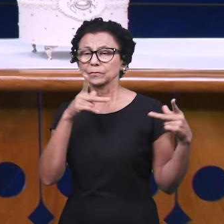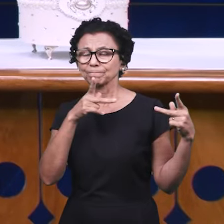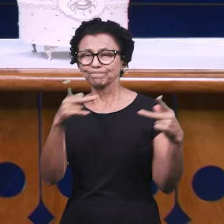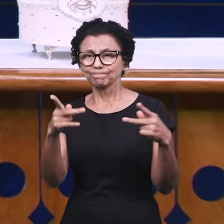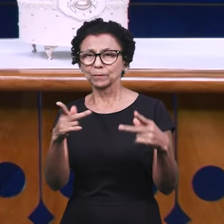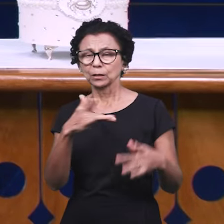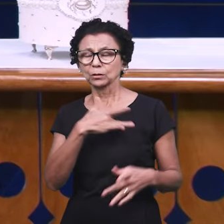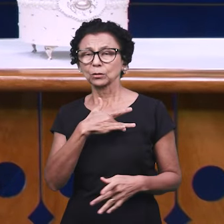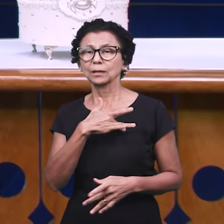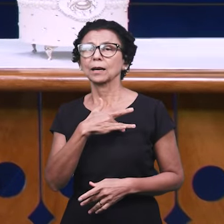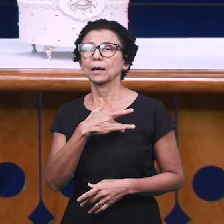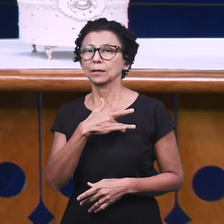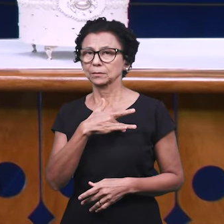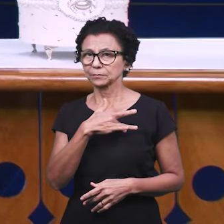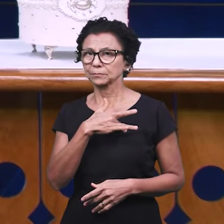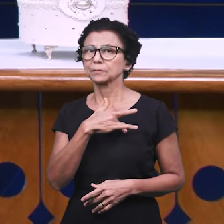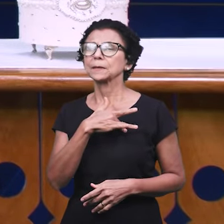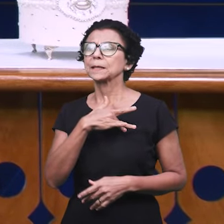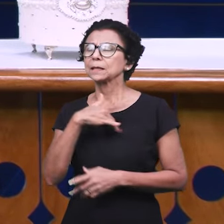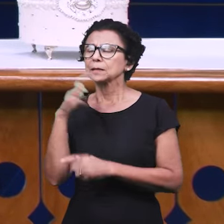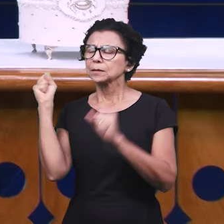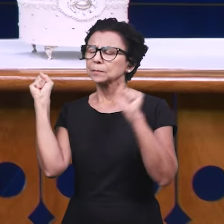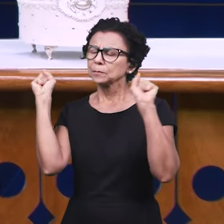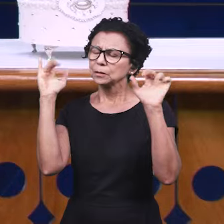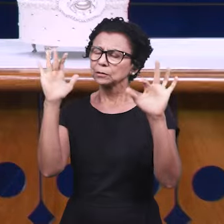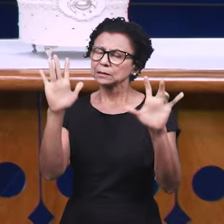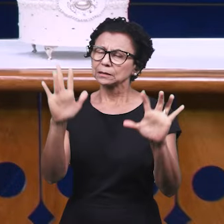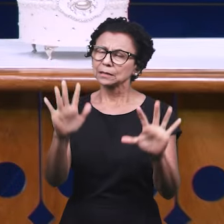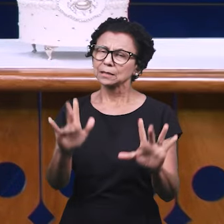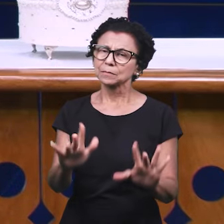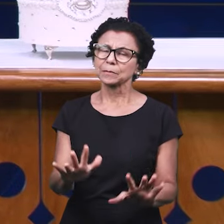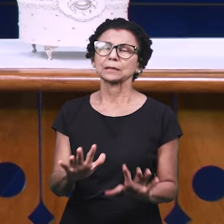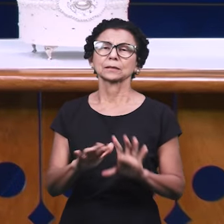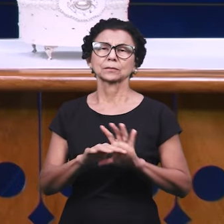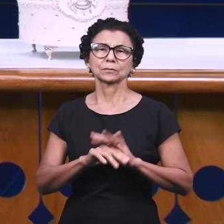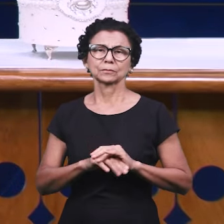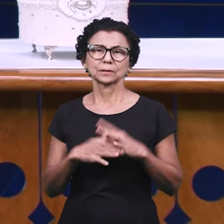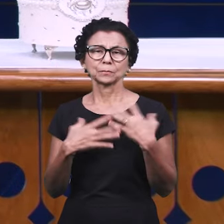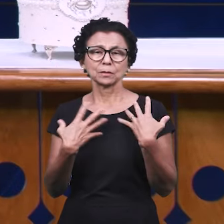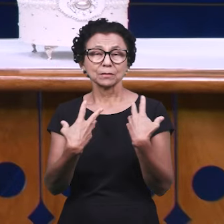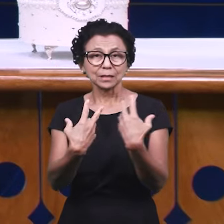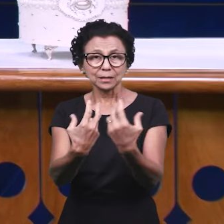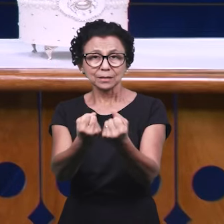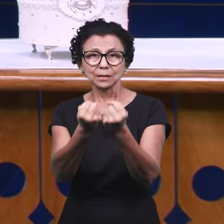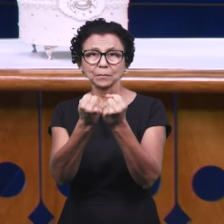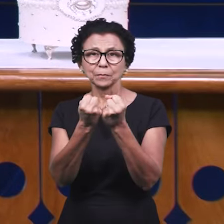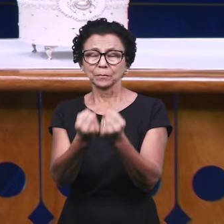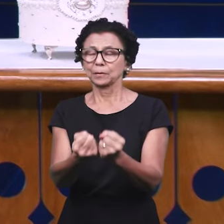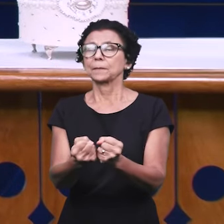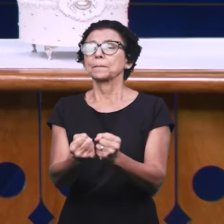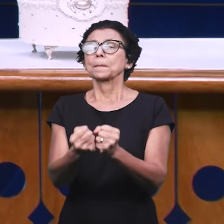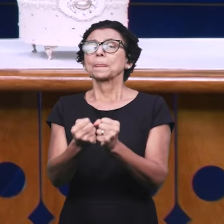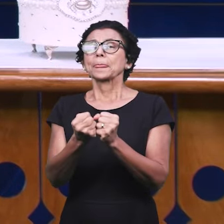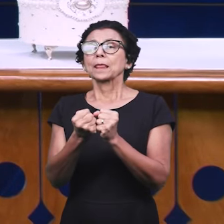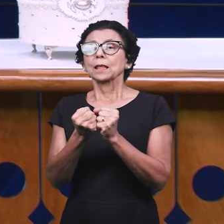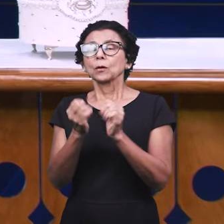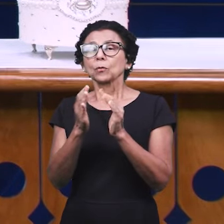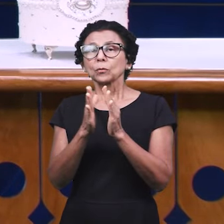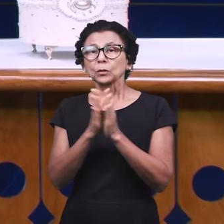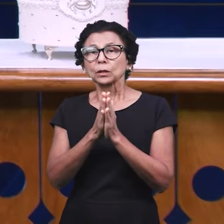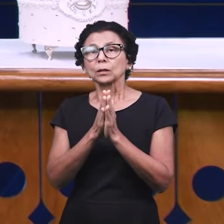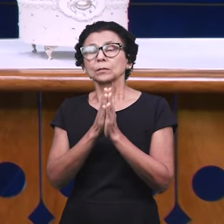sejam visitados e haja grande bênção sobre todos aqueles que Te buscam. Nós oramos glorificando ao Teu nome